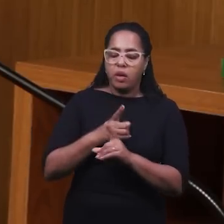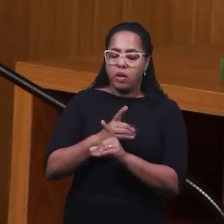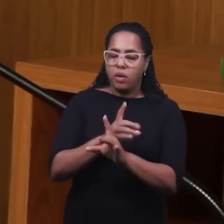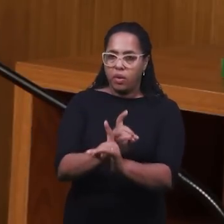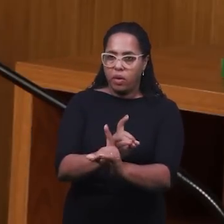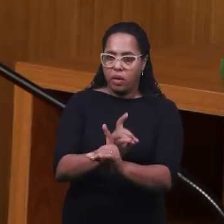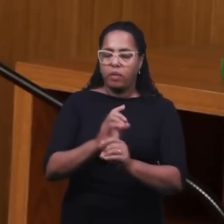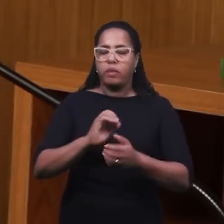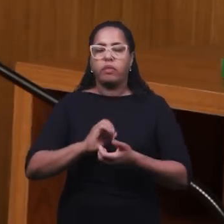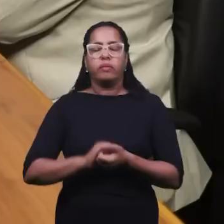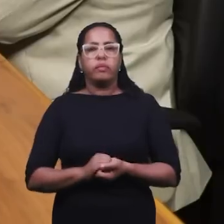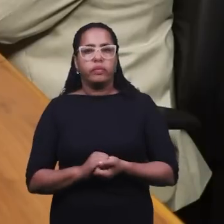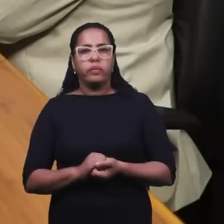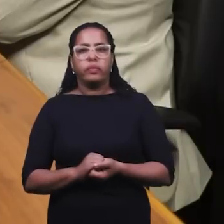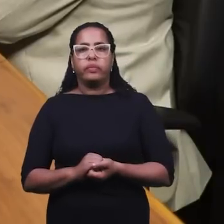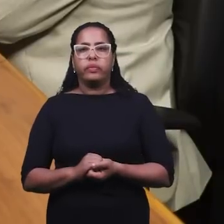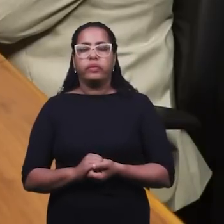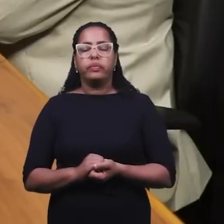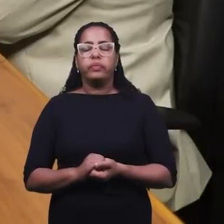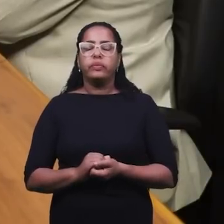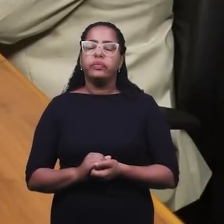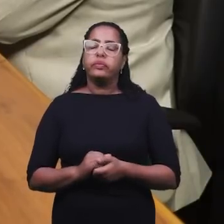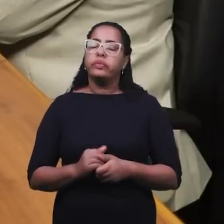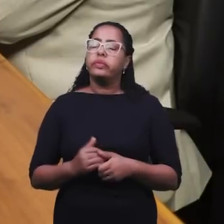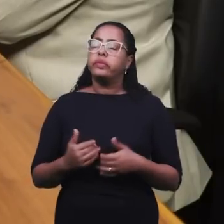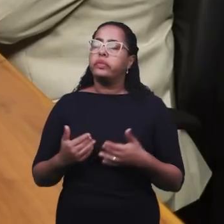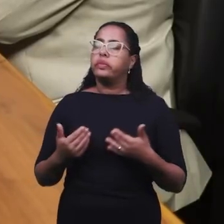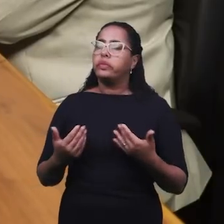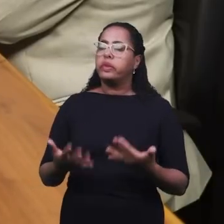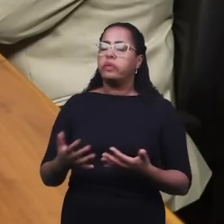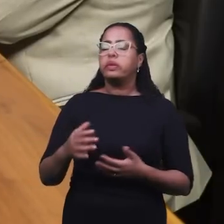diácono, né? Paulo está falando sobre a escolha do diácono. Ele já está